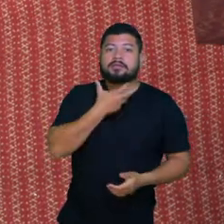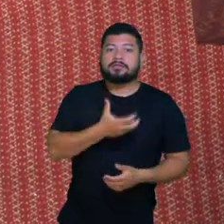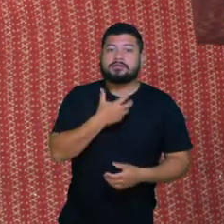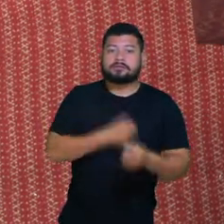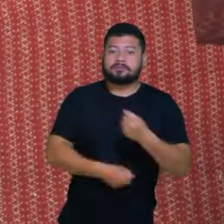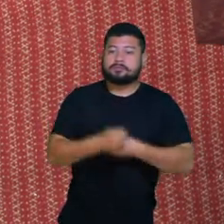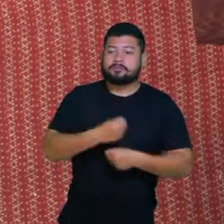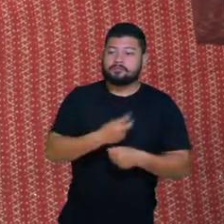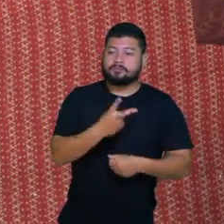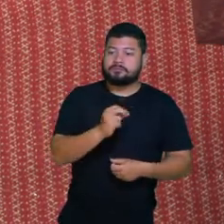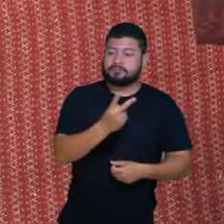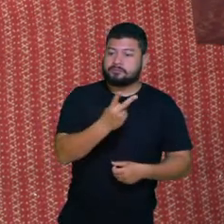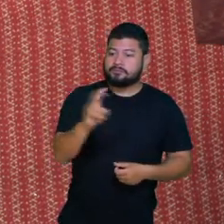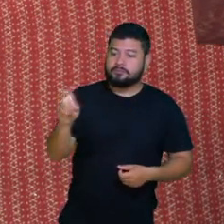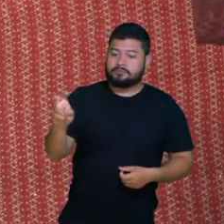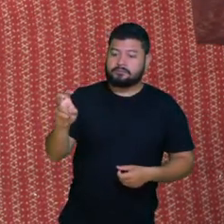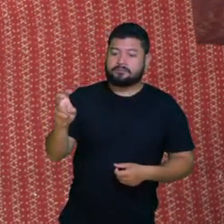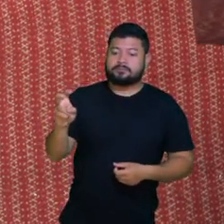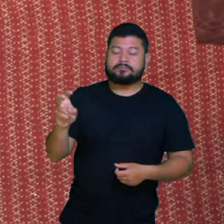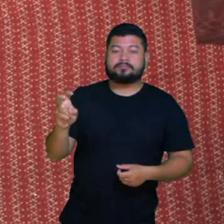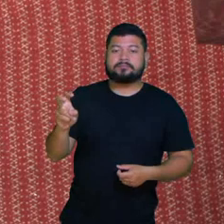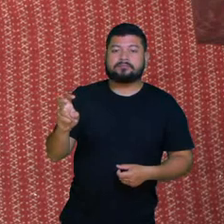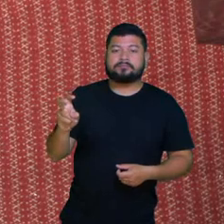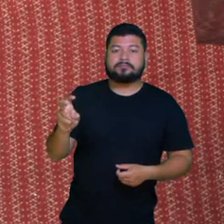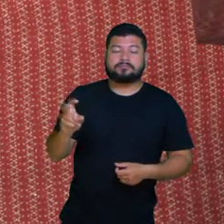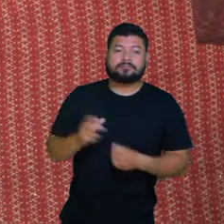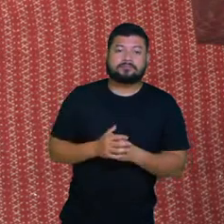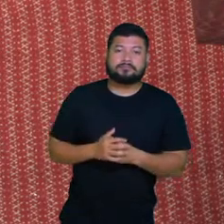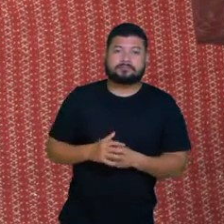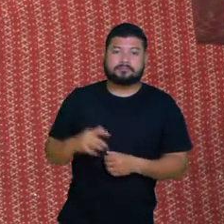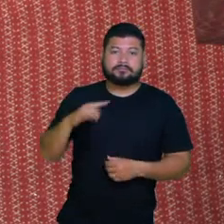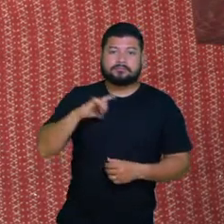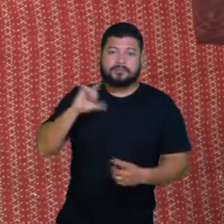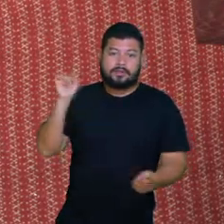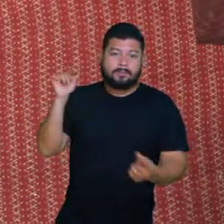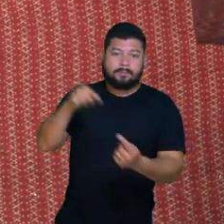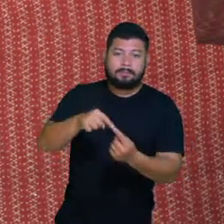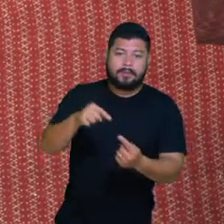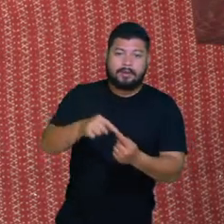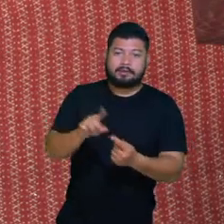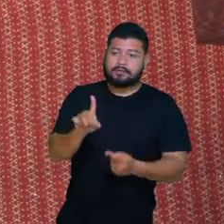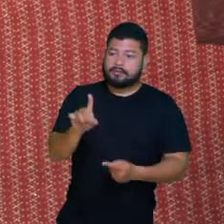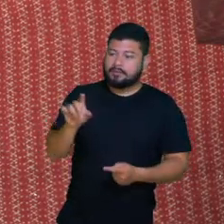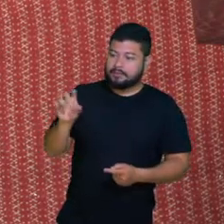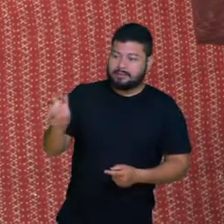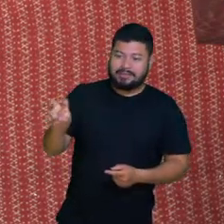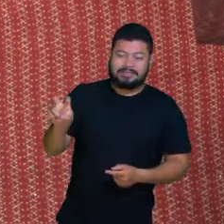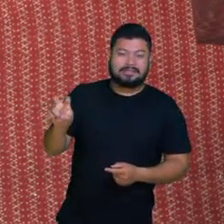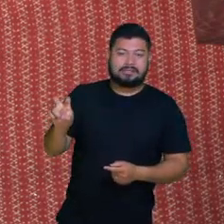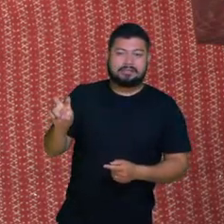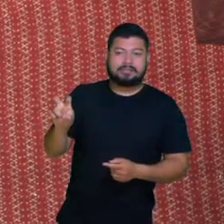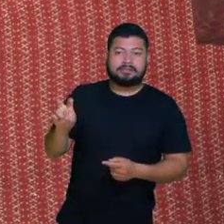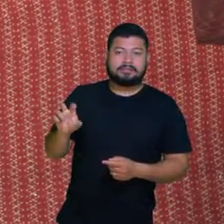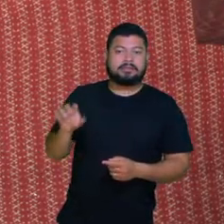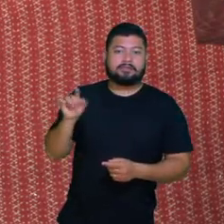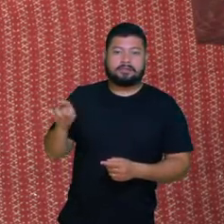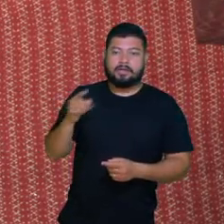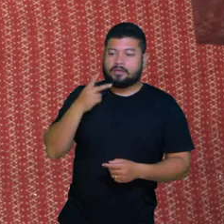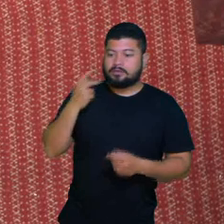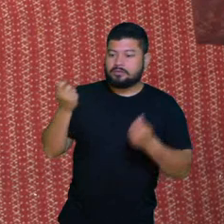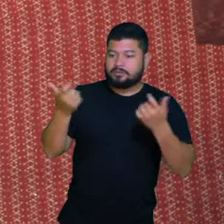2025 e nele consta eh uma meta meta 15 que fala então dessa política né